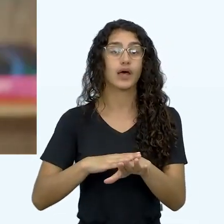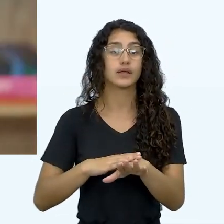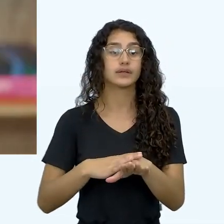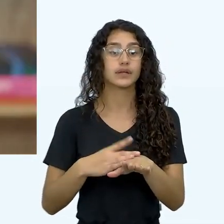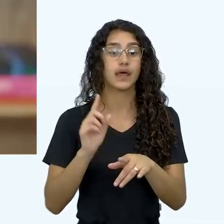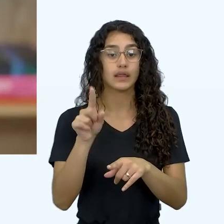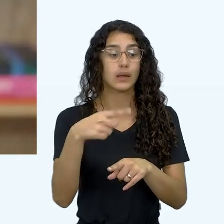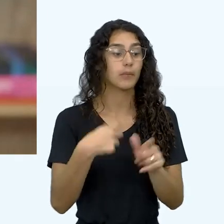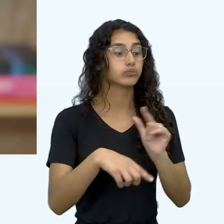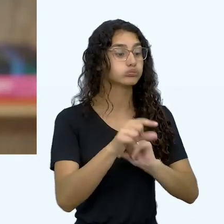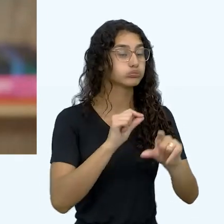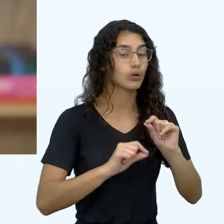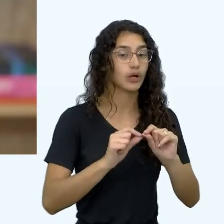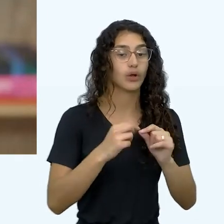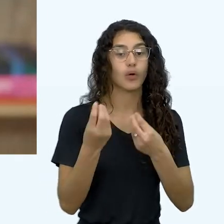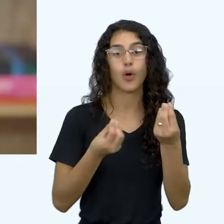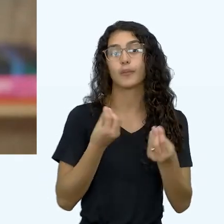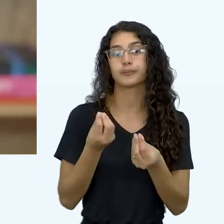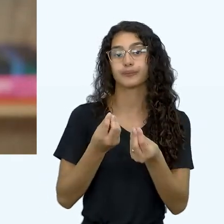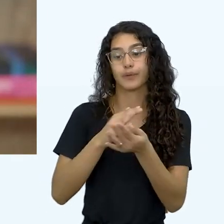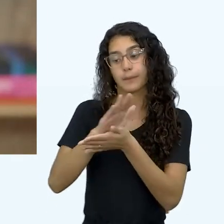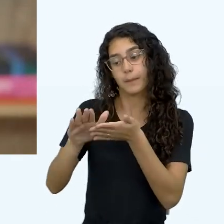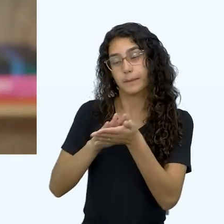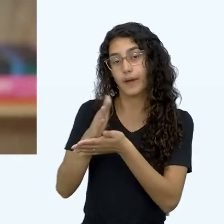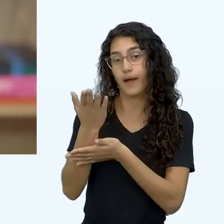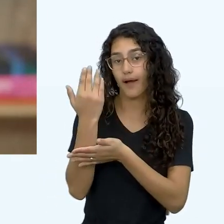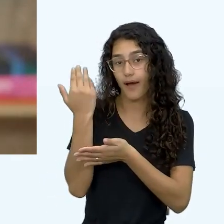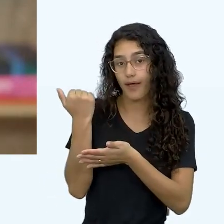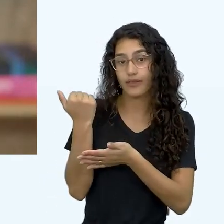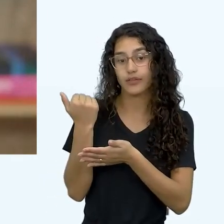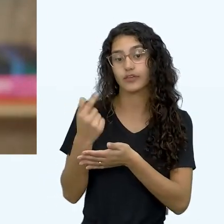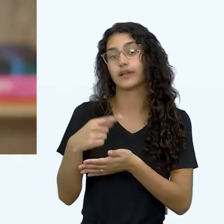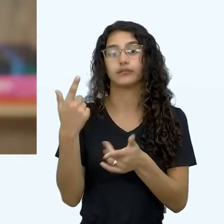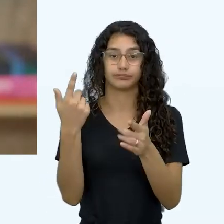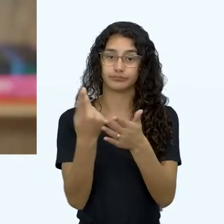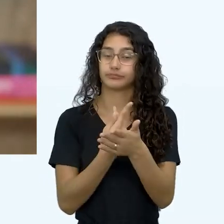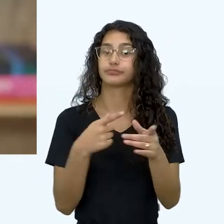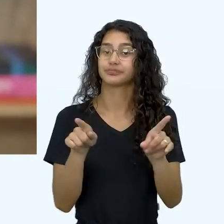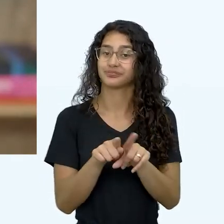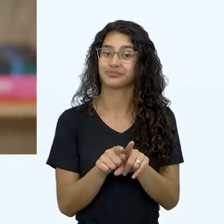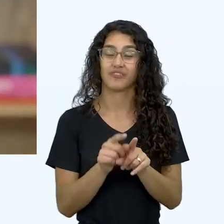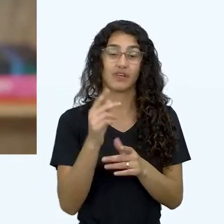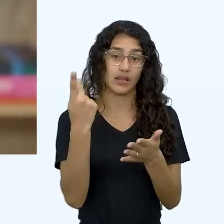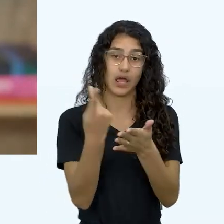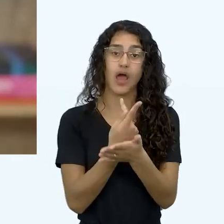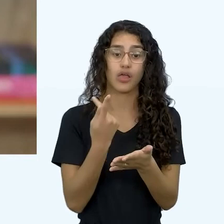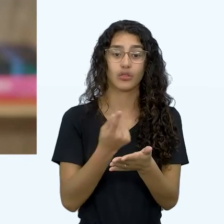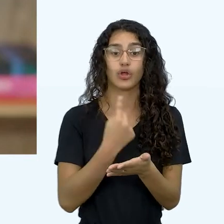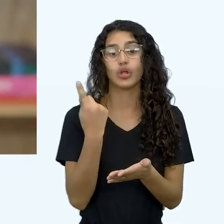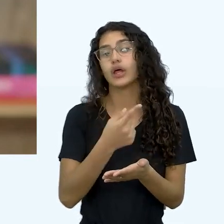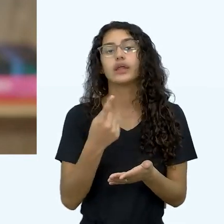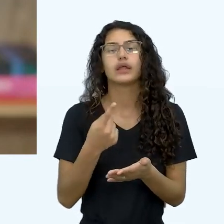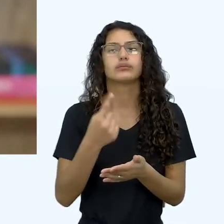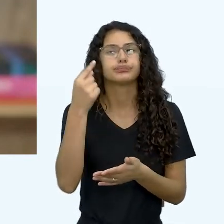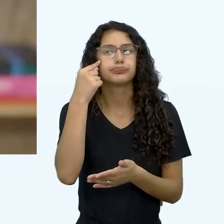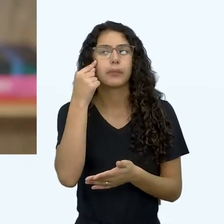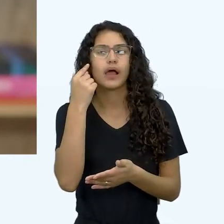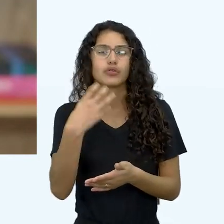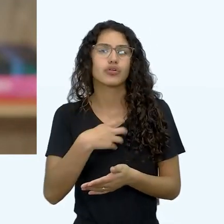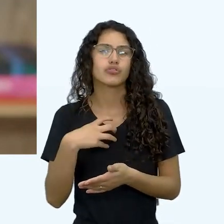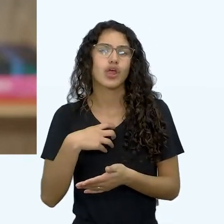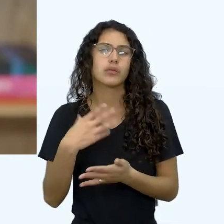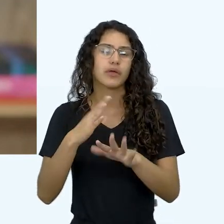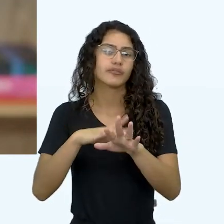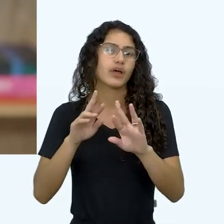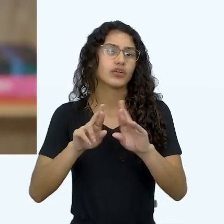Então quando a gente quer comer um brigadeiro antes de fazer a dieta, a gente está errado, porque não vai dar certo. A gente acaba nos enganando. Quando a gente